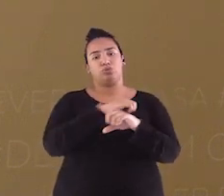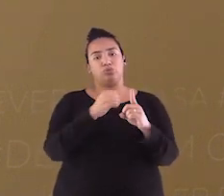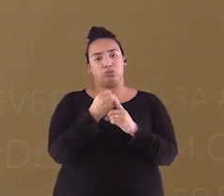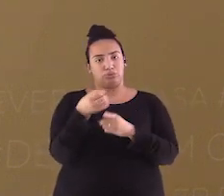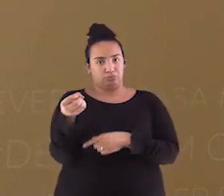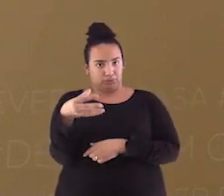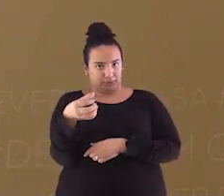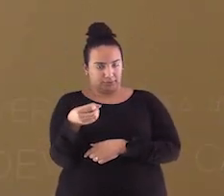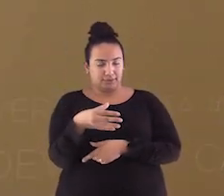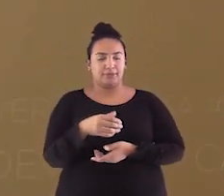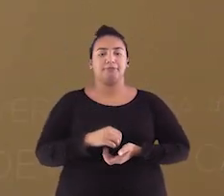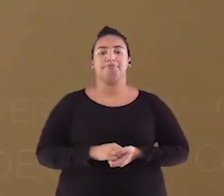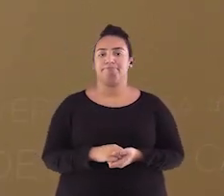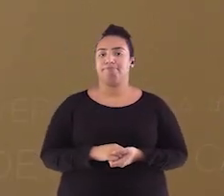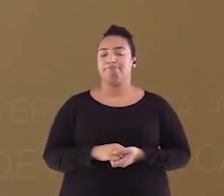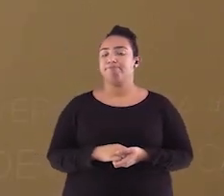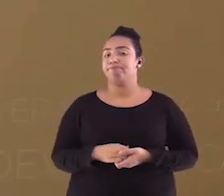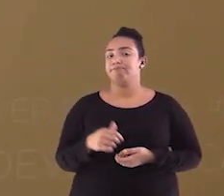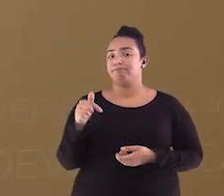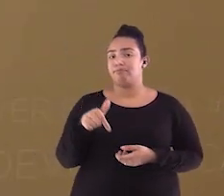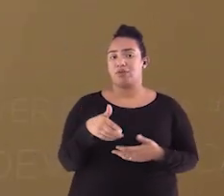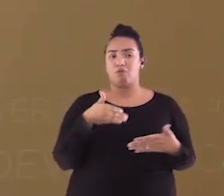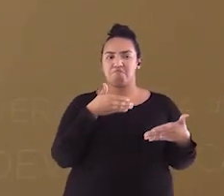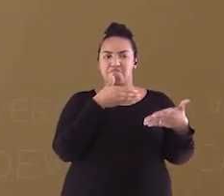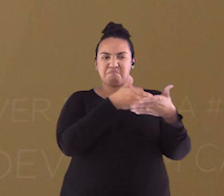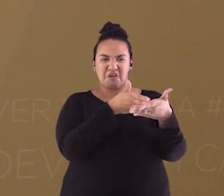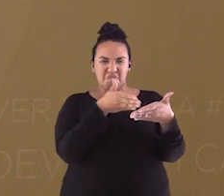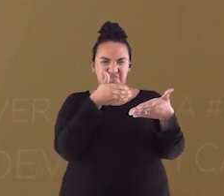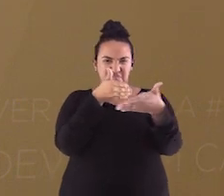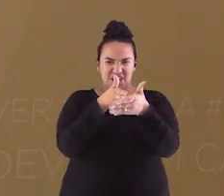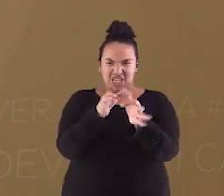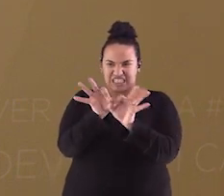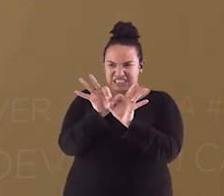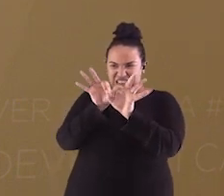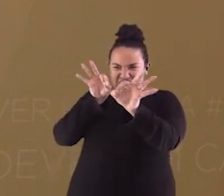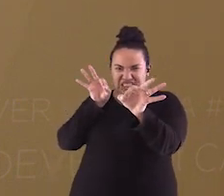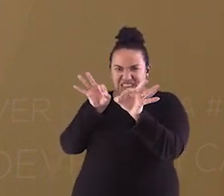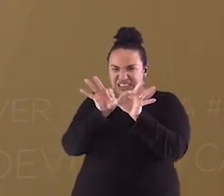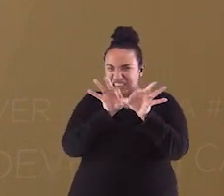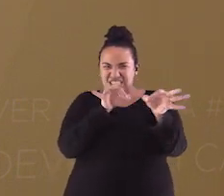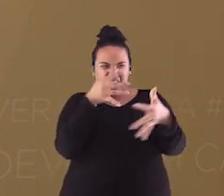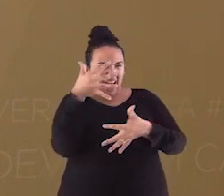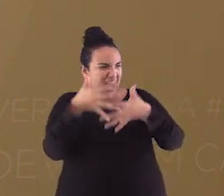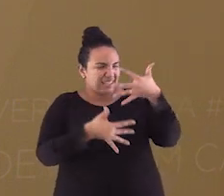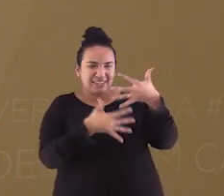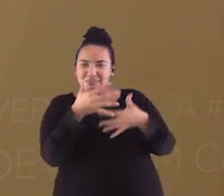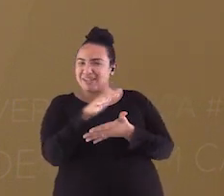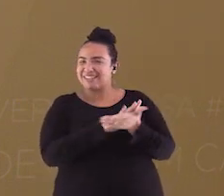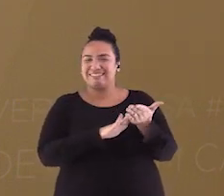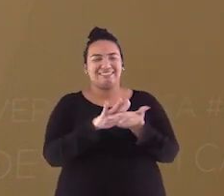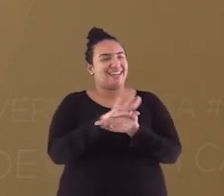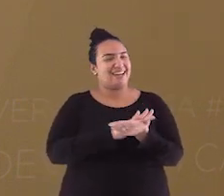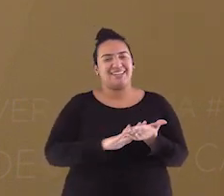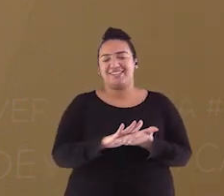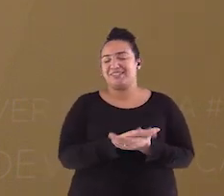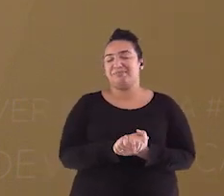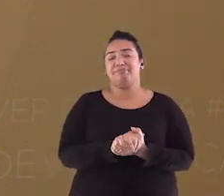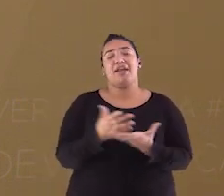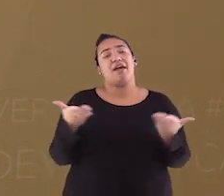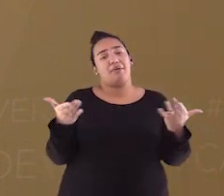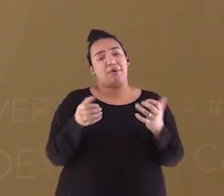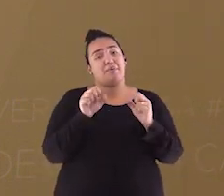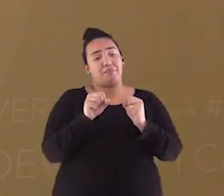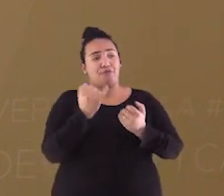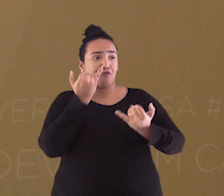nós vivemos hoje, onde as fronteiras e distâncias já não são barreiras tão difíceis assim para trocar